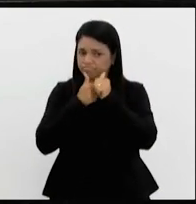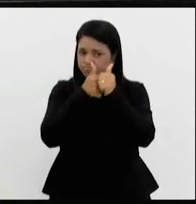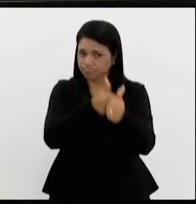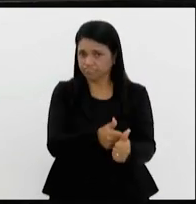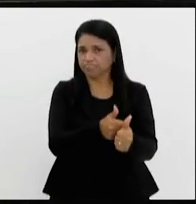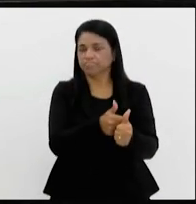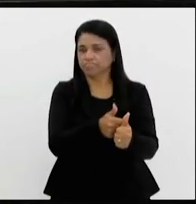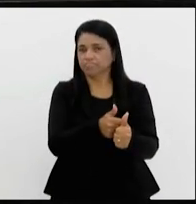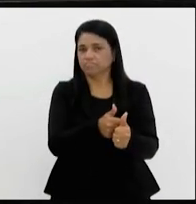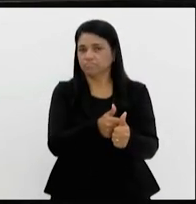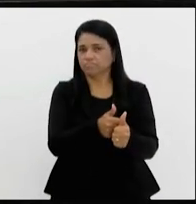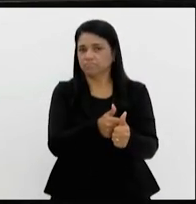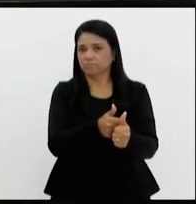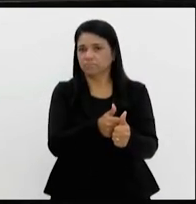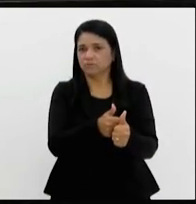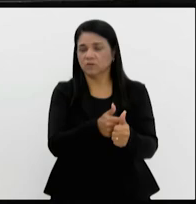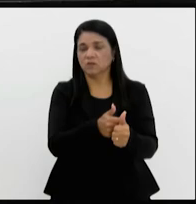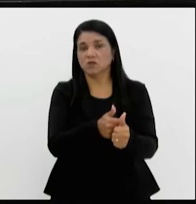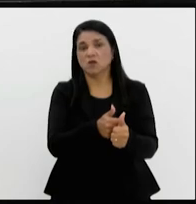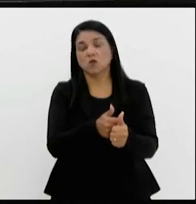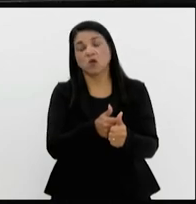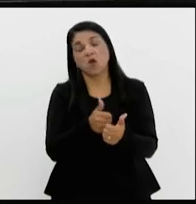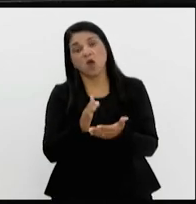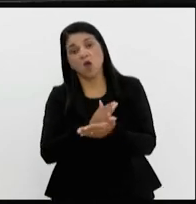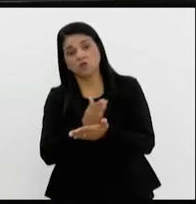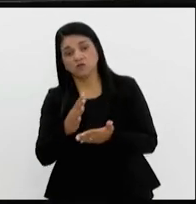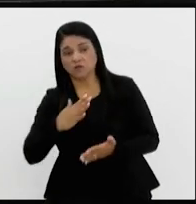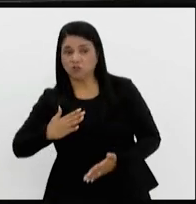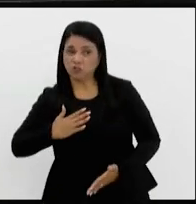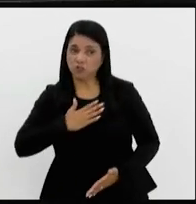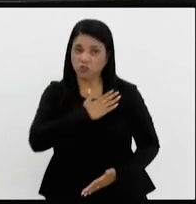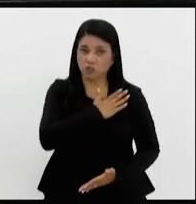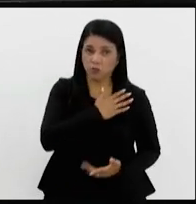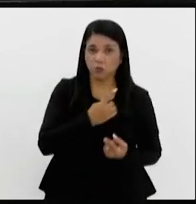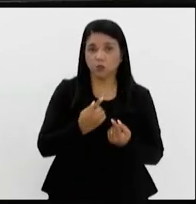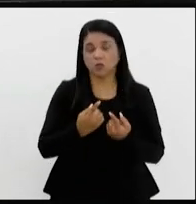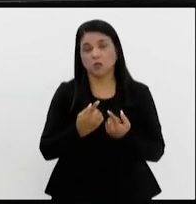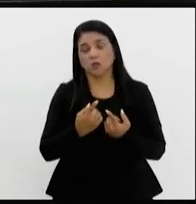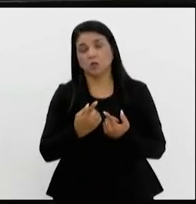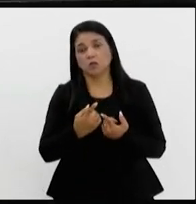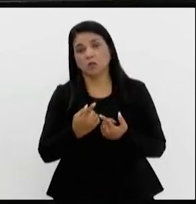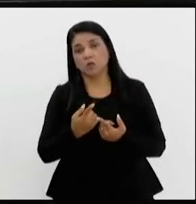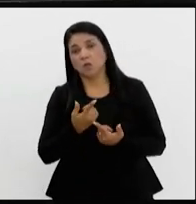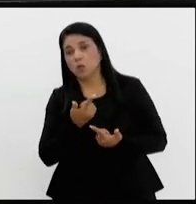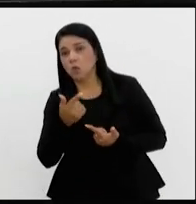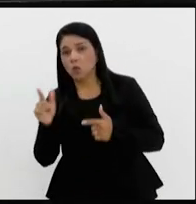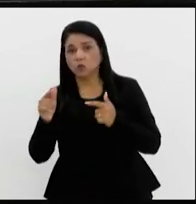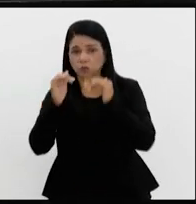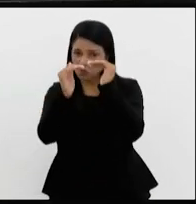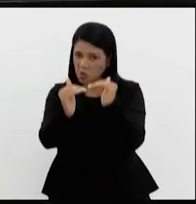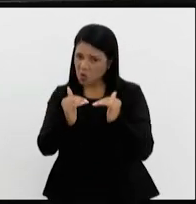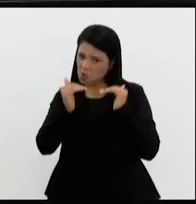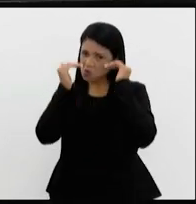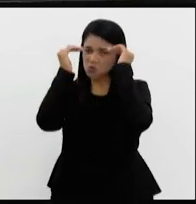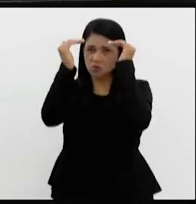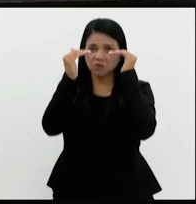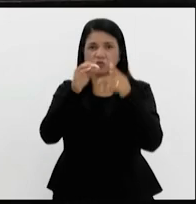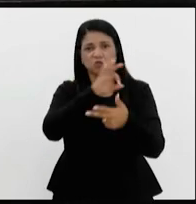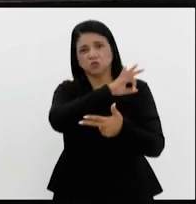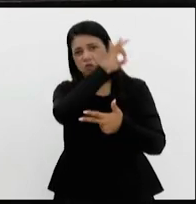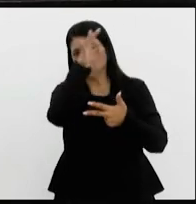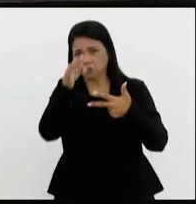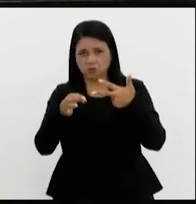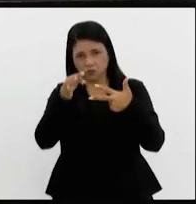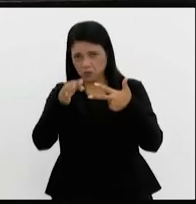dúvida. Alguns chamam de ditadura do judiciário, outros chamam de autoritarismo judiciário, cada